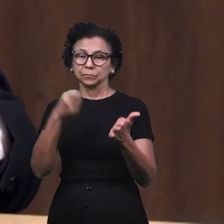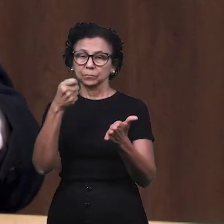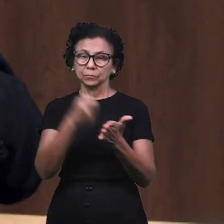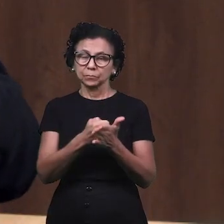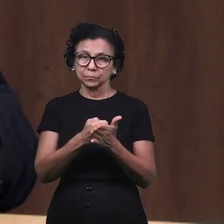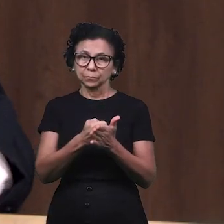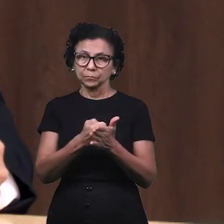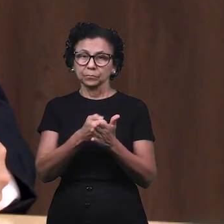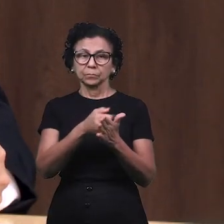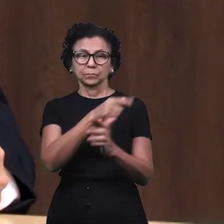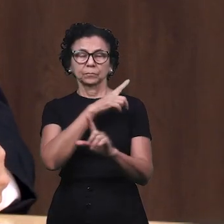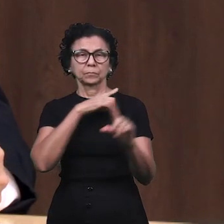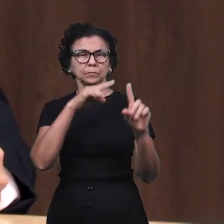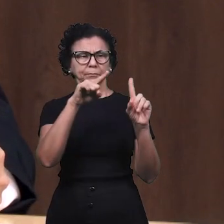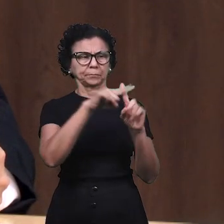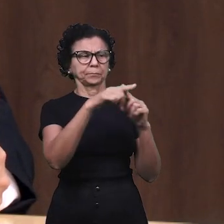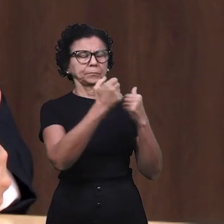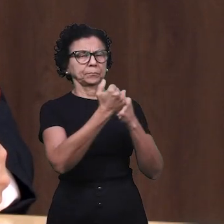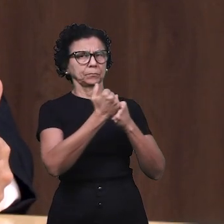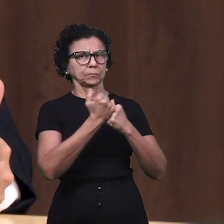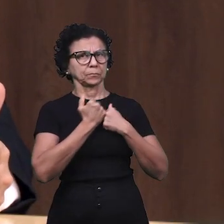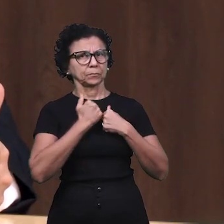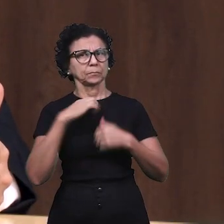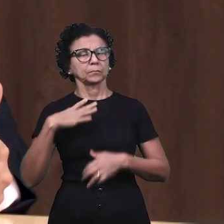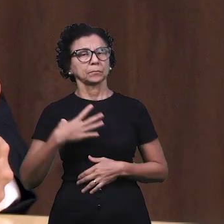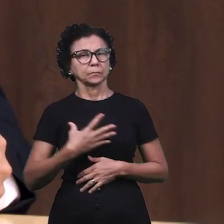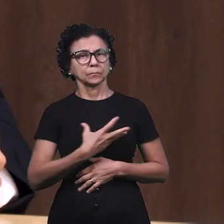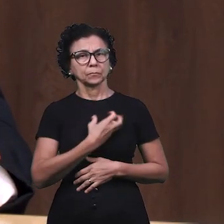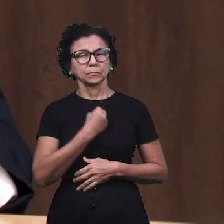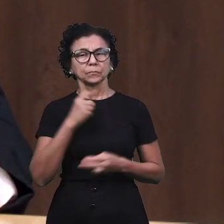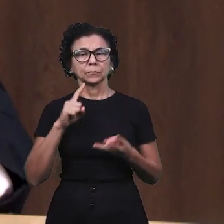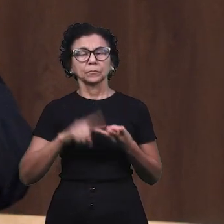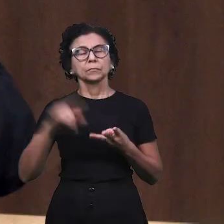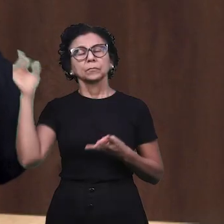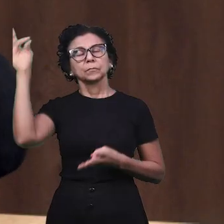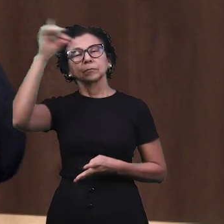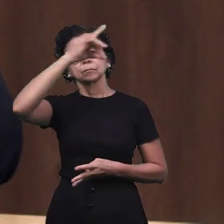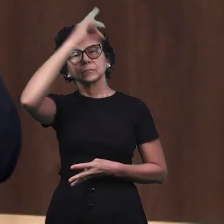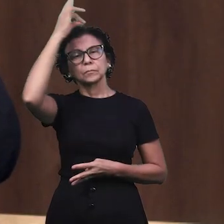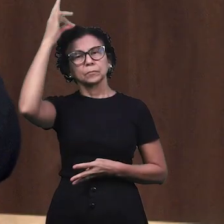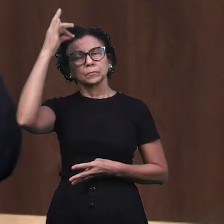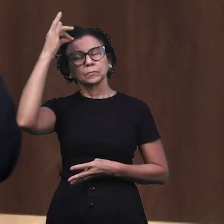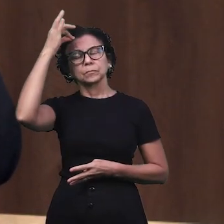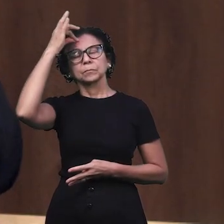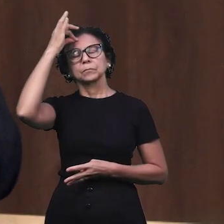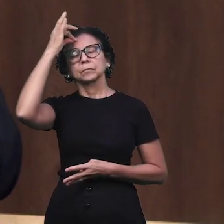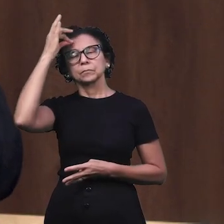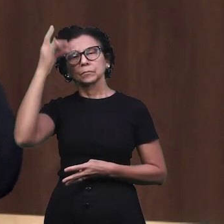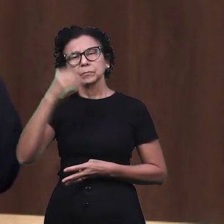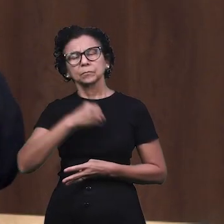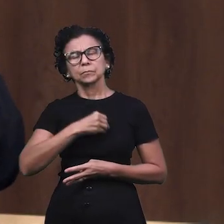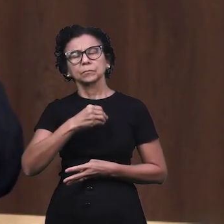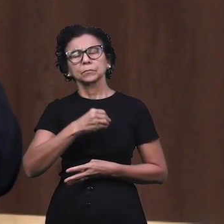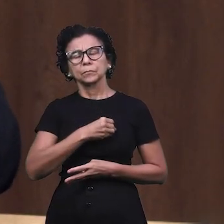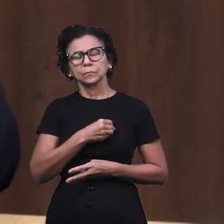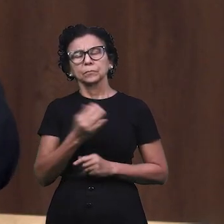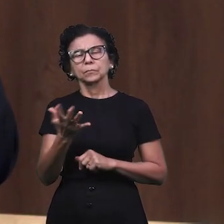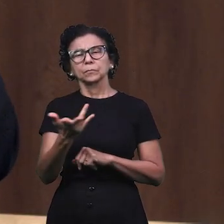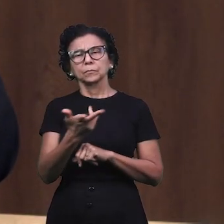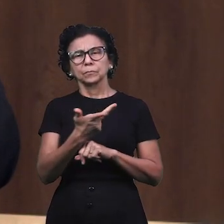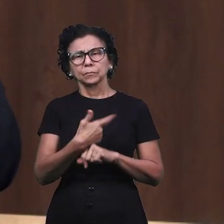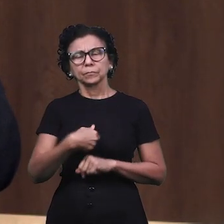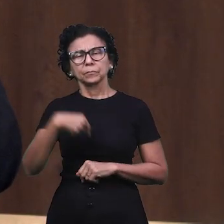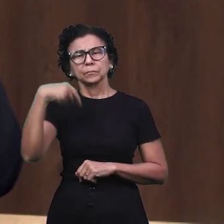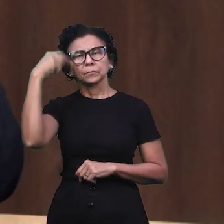nós para nos dar salvação, e o Espírito Santo é aquele que nos convence do pecado, da justiça, e